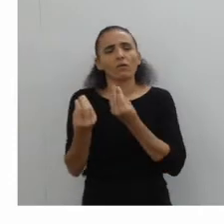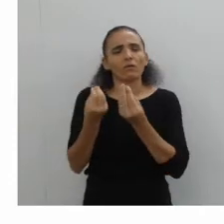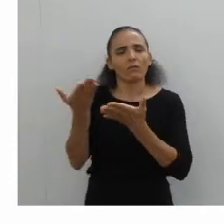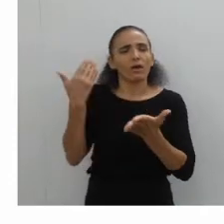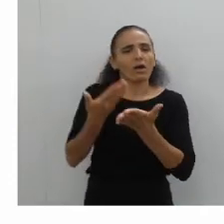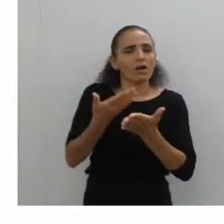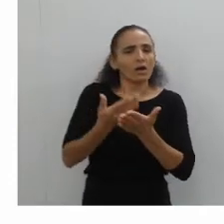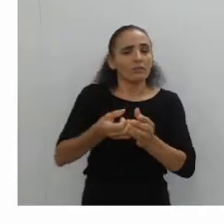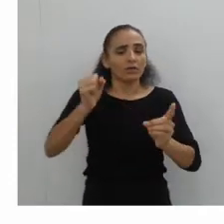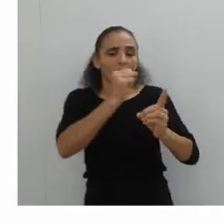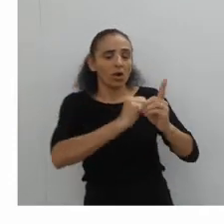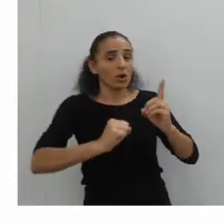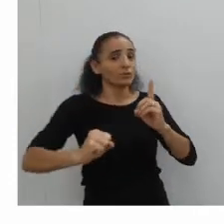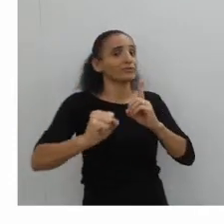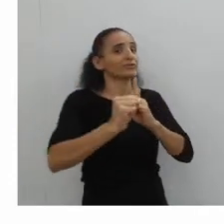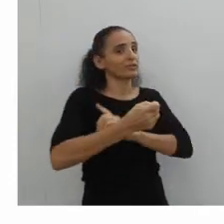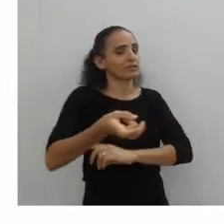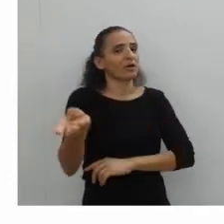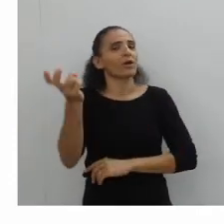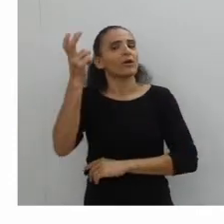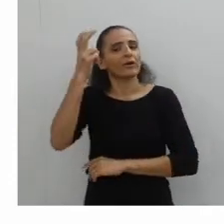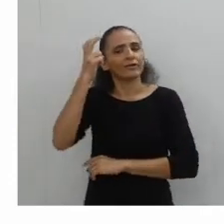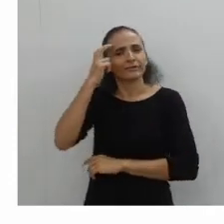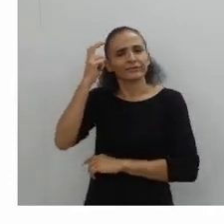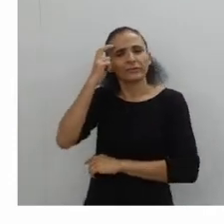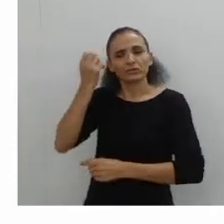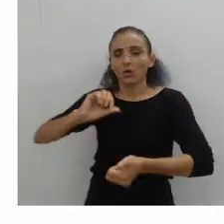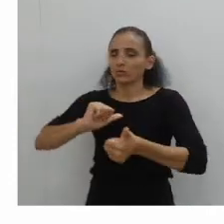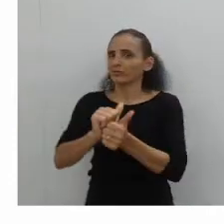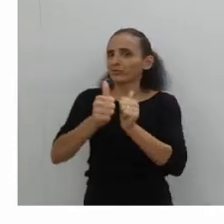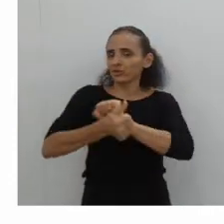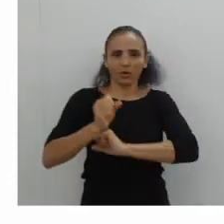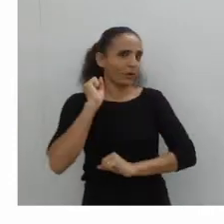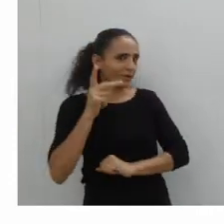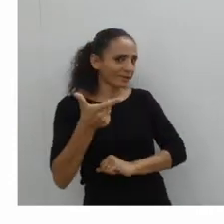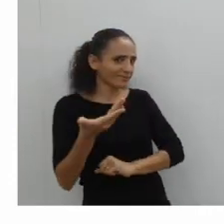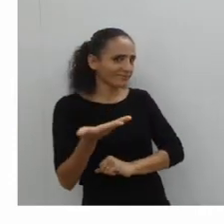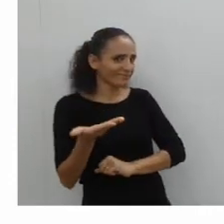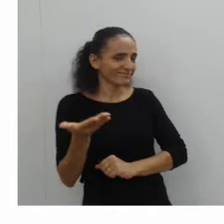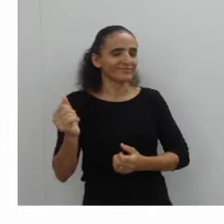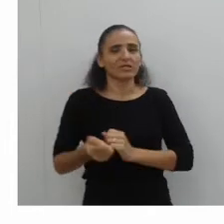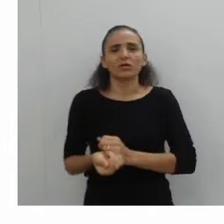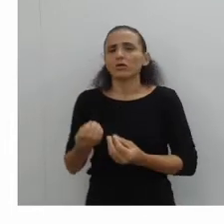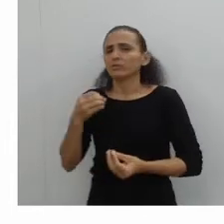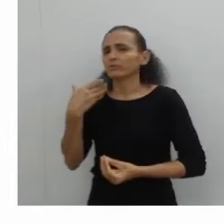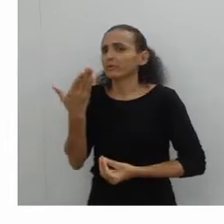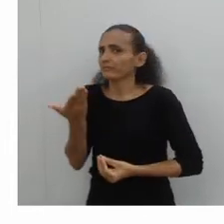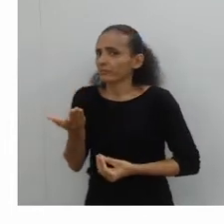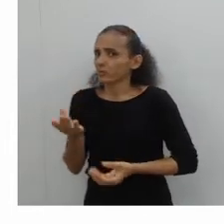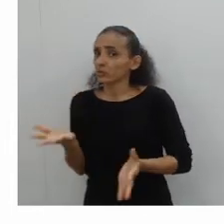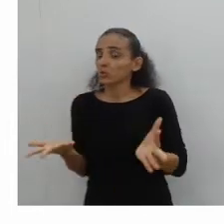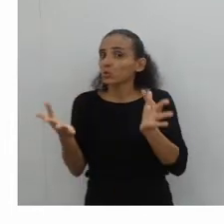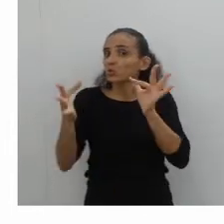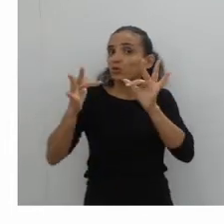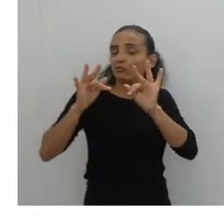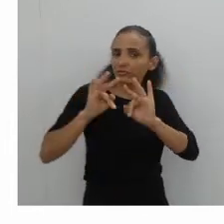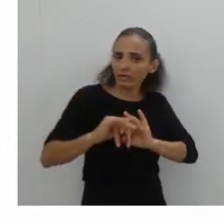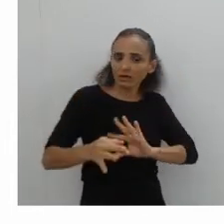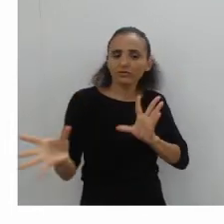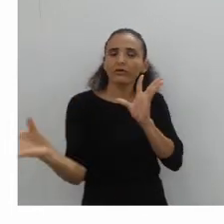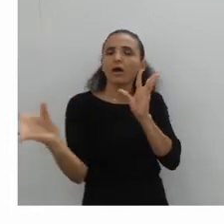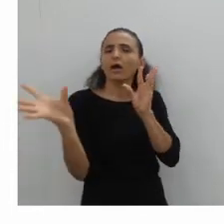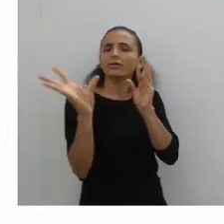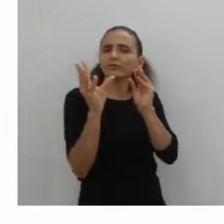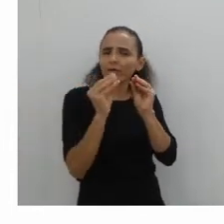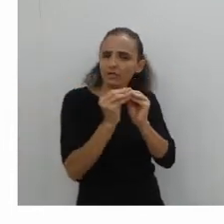aspectos sociais e culturais, do jogo, tudo bem? No final eu vou fazer uma retomada dos conceitos